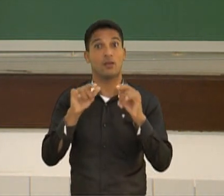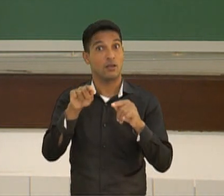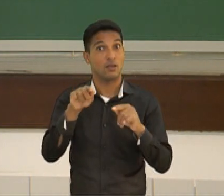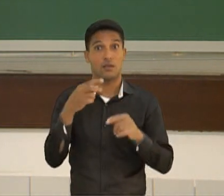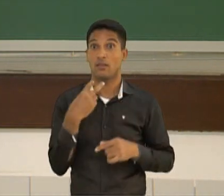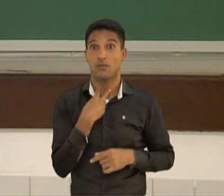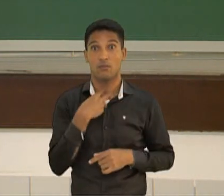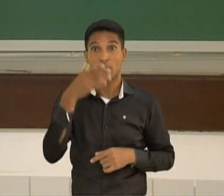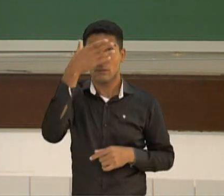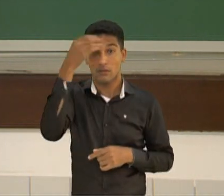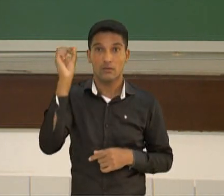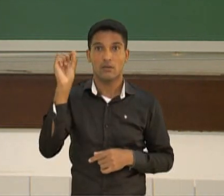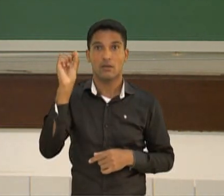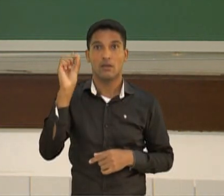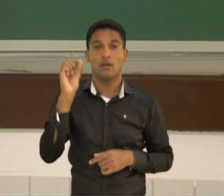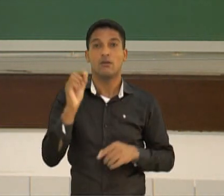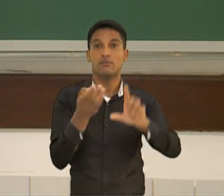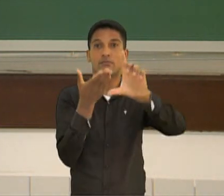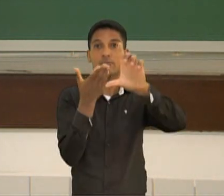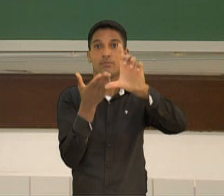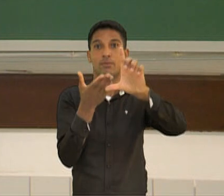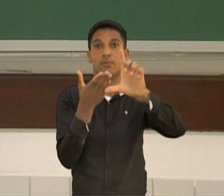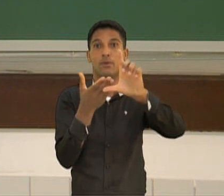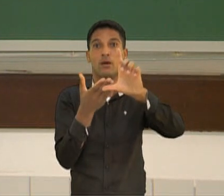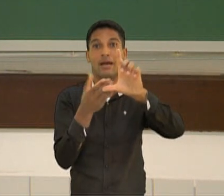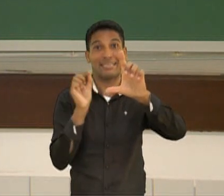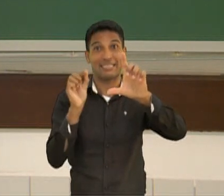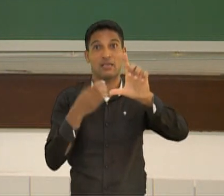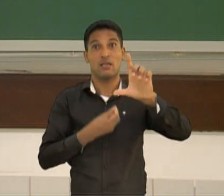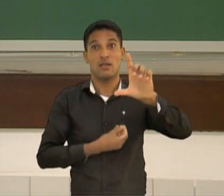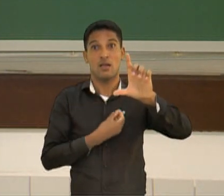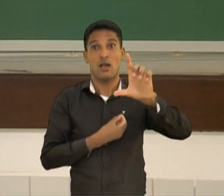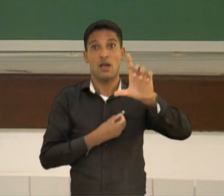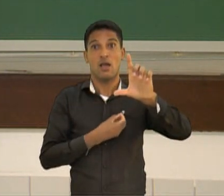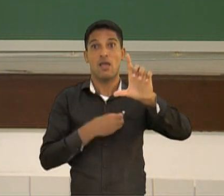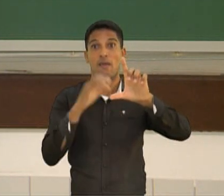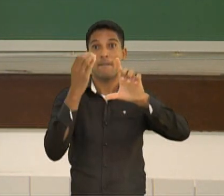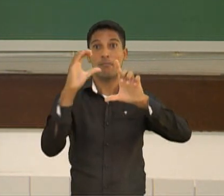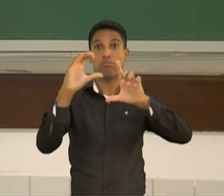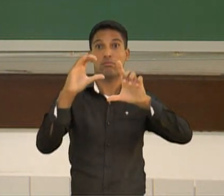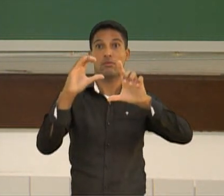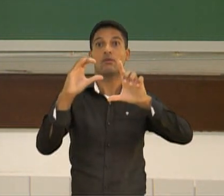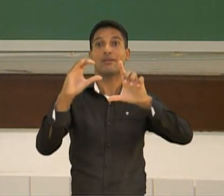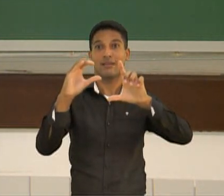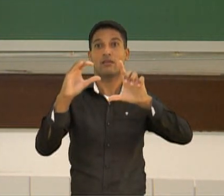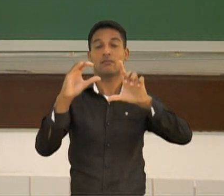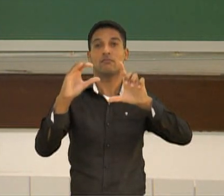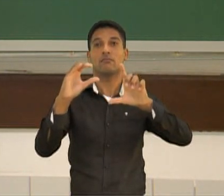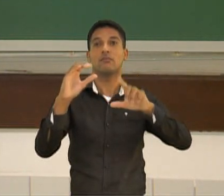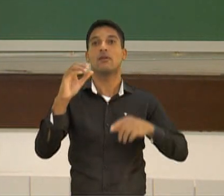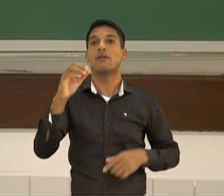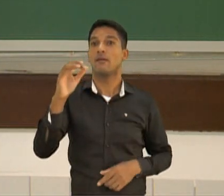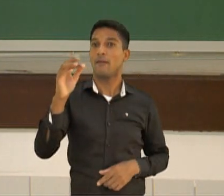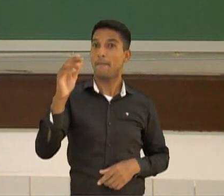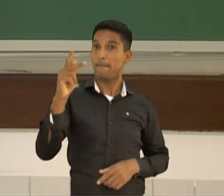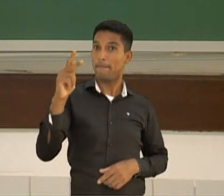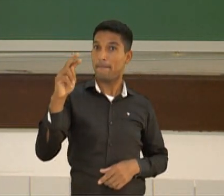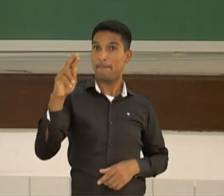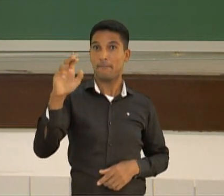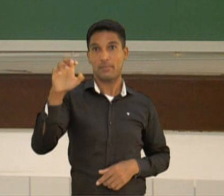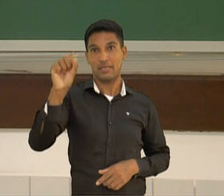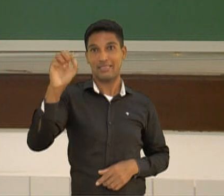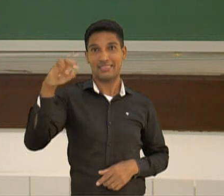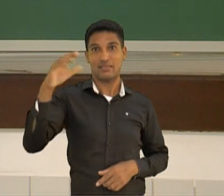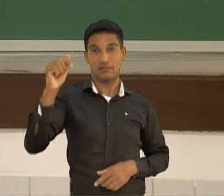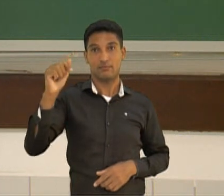pode esquecer de fazer seu registro lá no Classroom. Você está acompanhando certinho as aulas? Registre sua frequência, faça